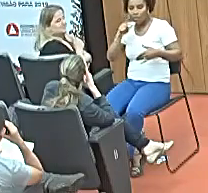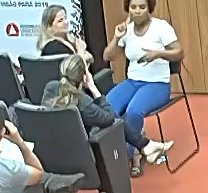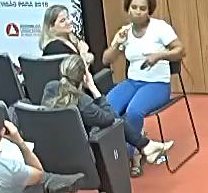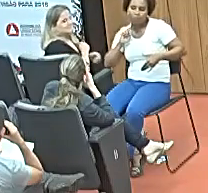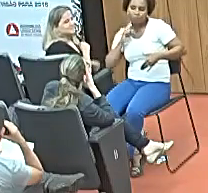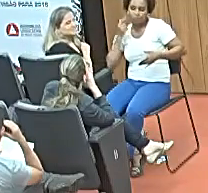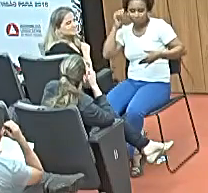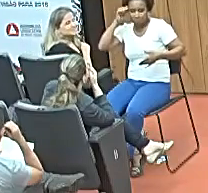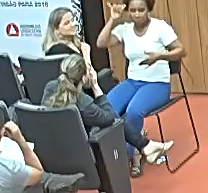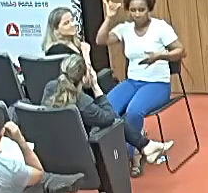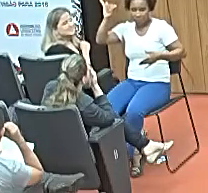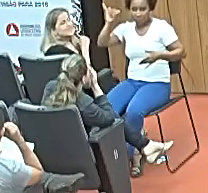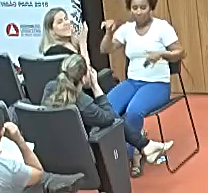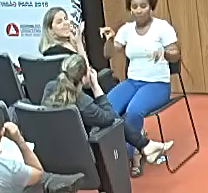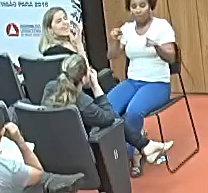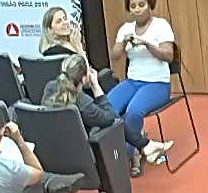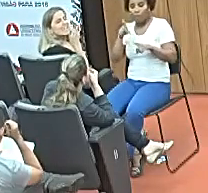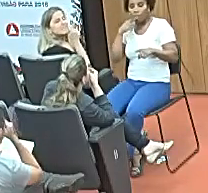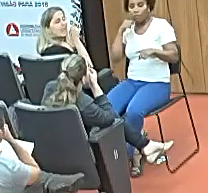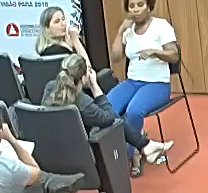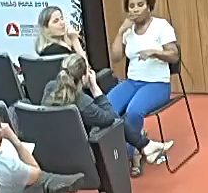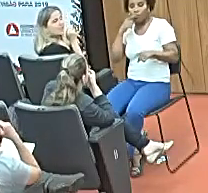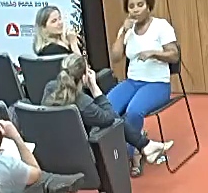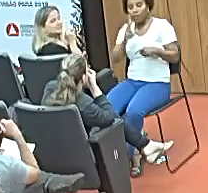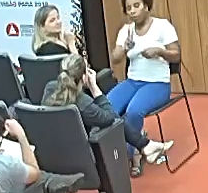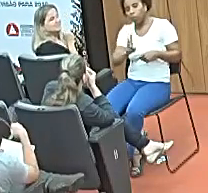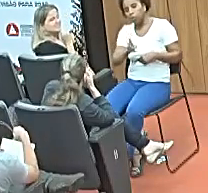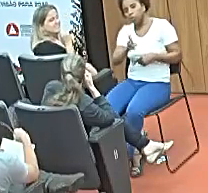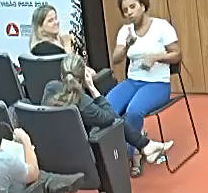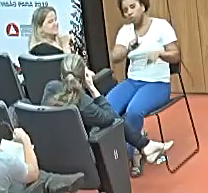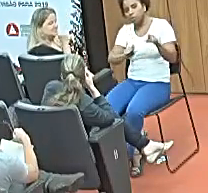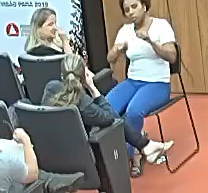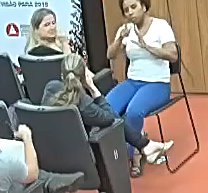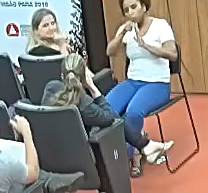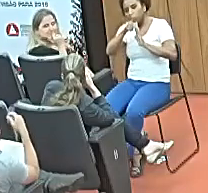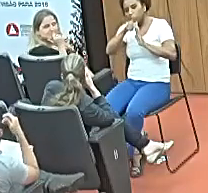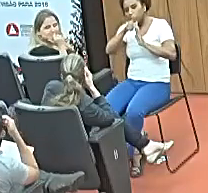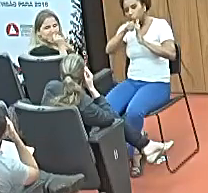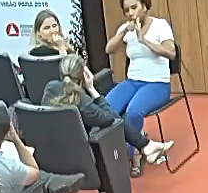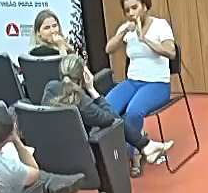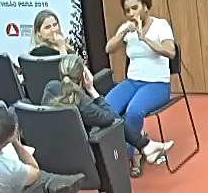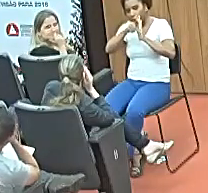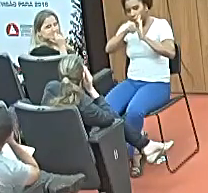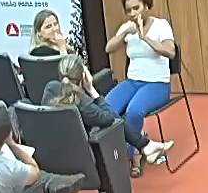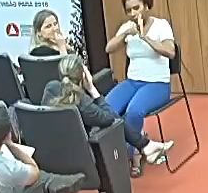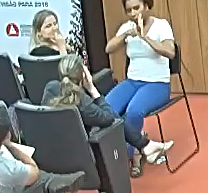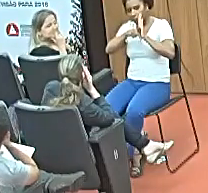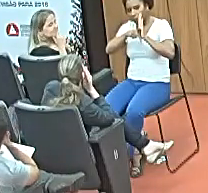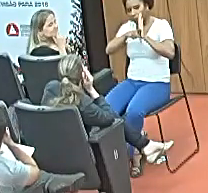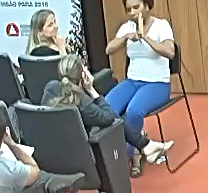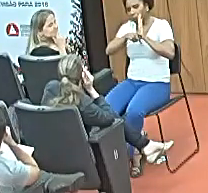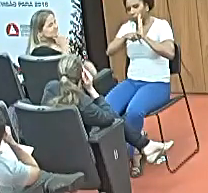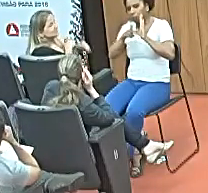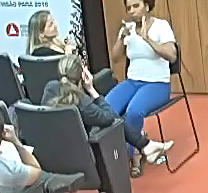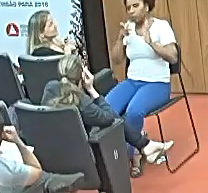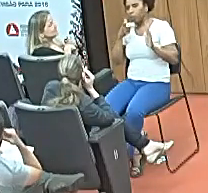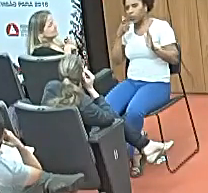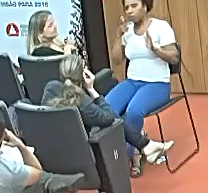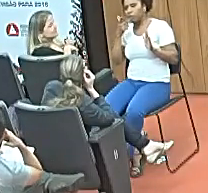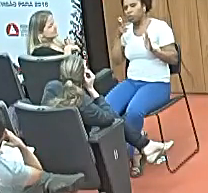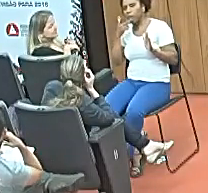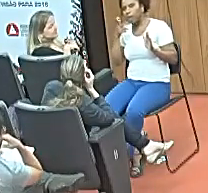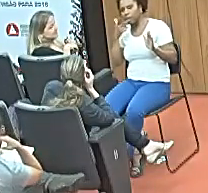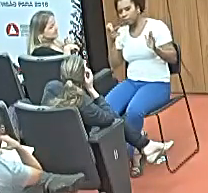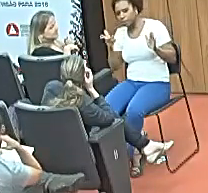próxima foi garantir a continuidade da execução de um projeto denominado enxurrada 0 com a ampliação de metas